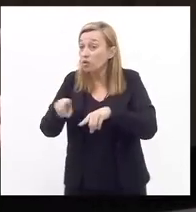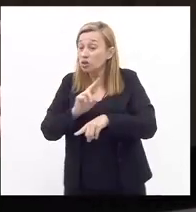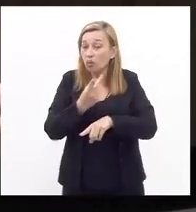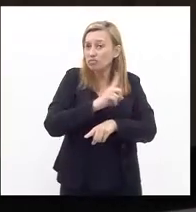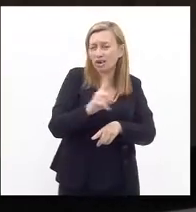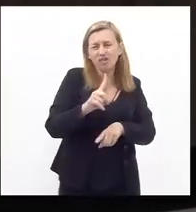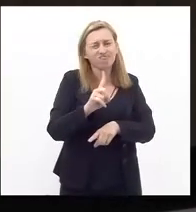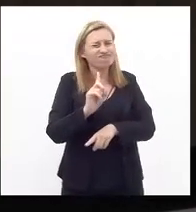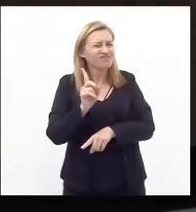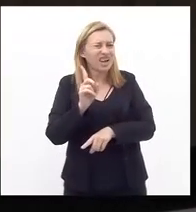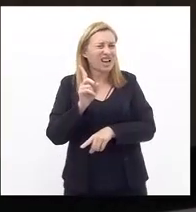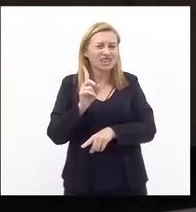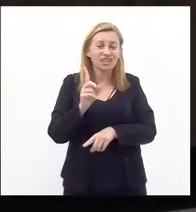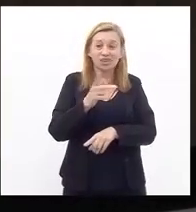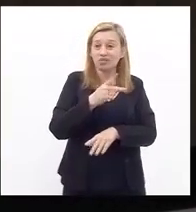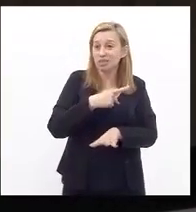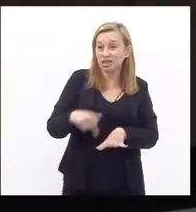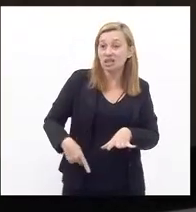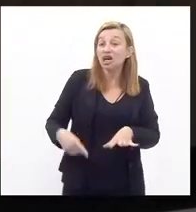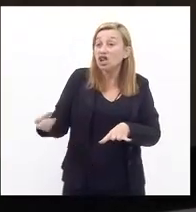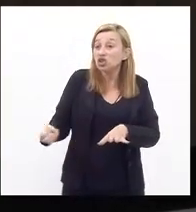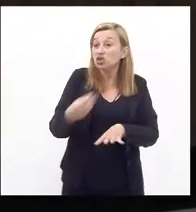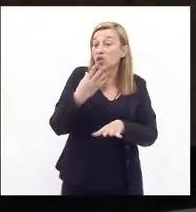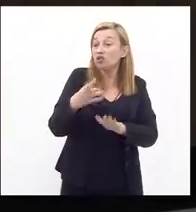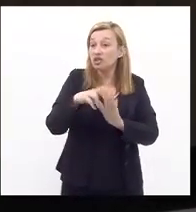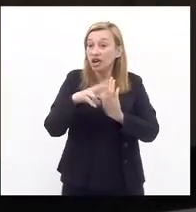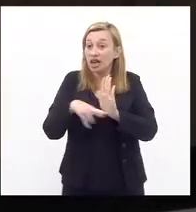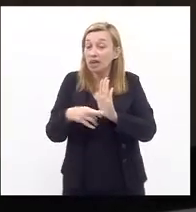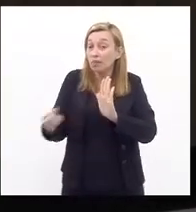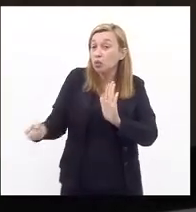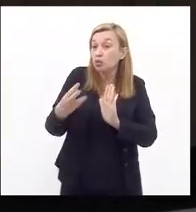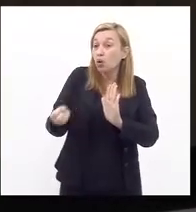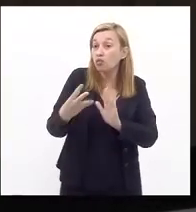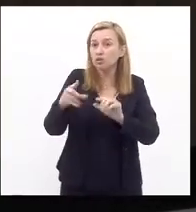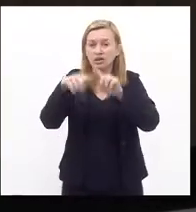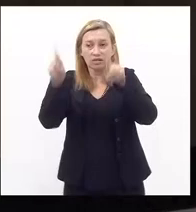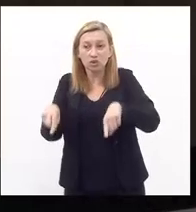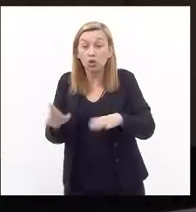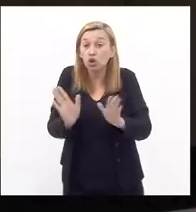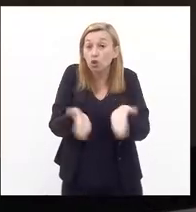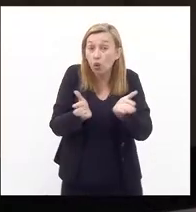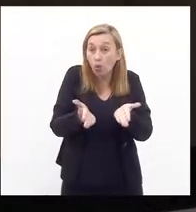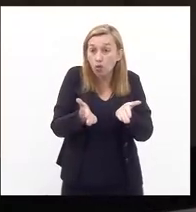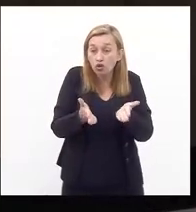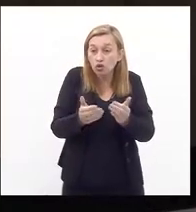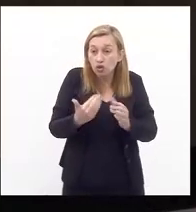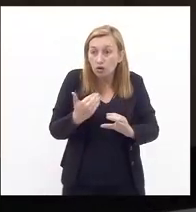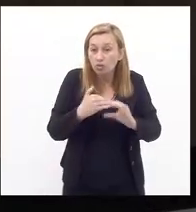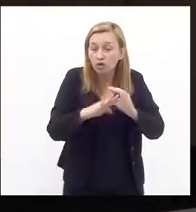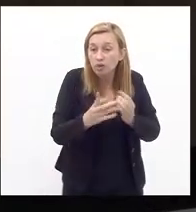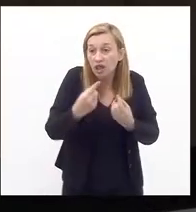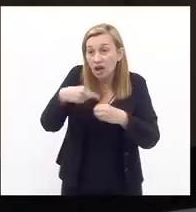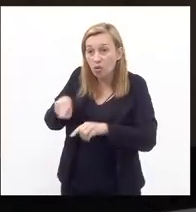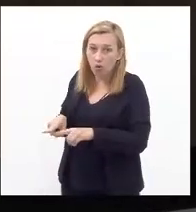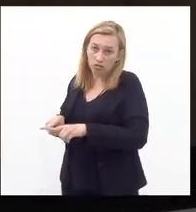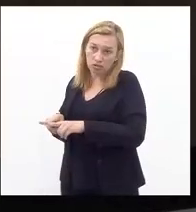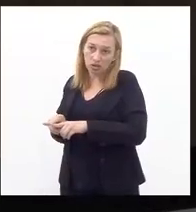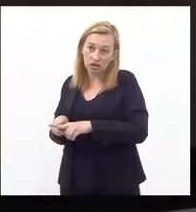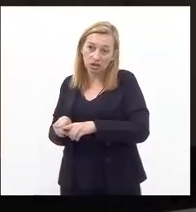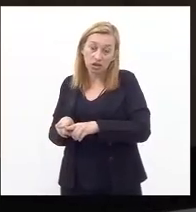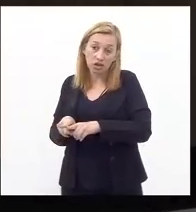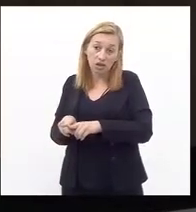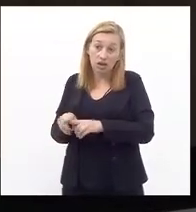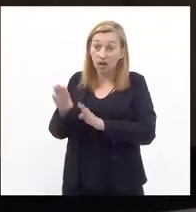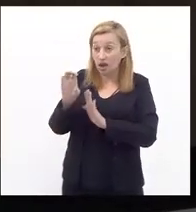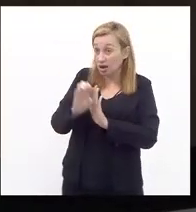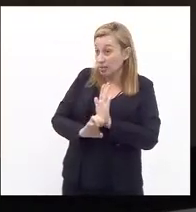nada disso apresenta as novas regras são para os novos servidores e hoje também encaminhamento é contrário a esse